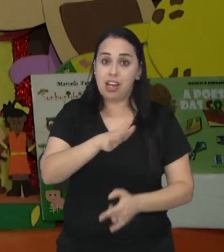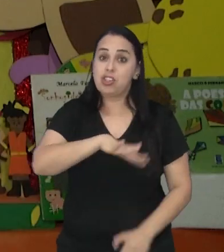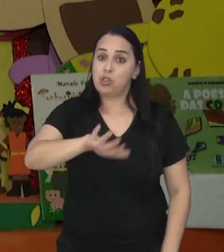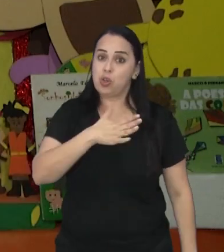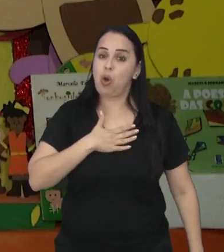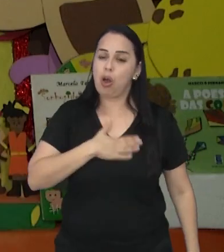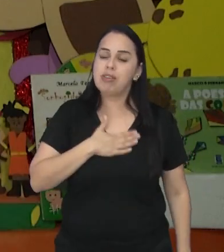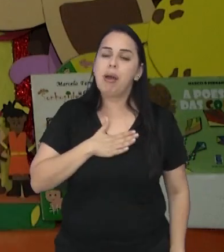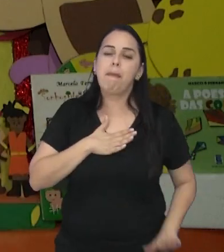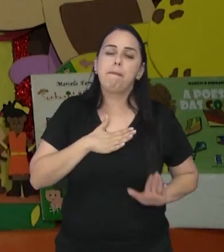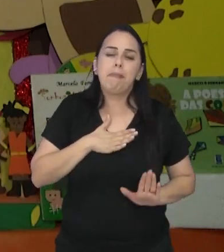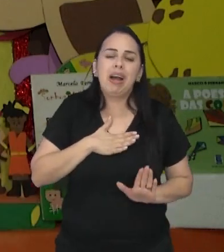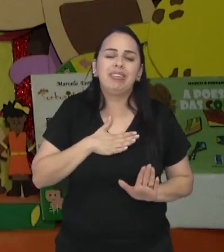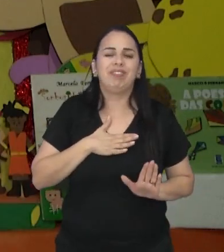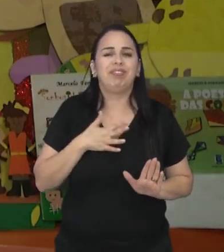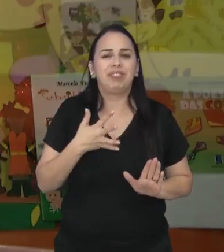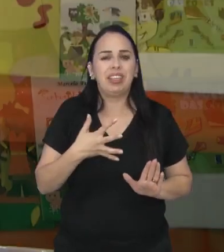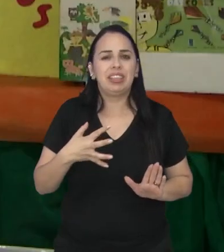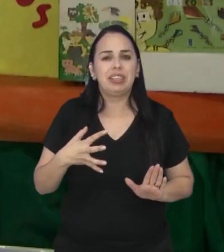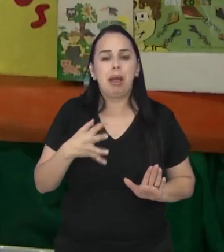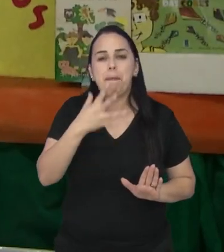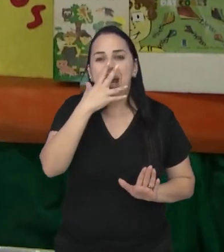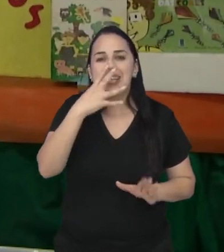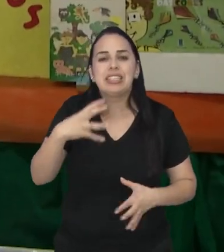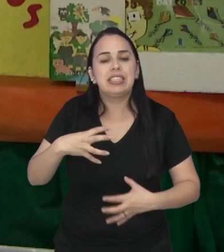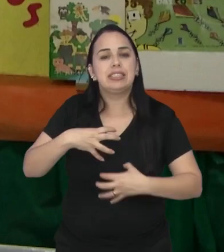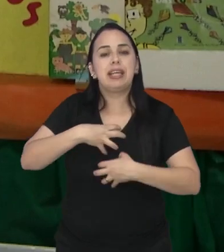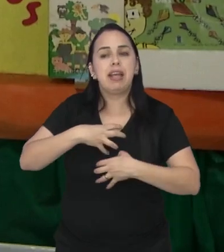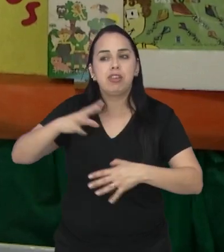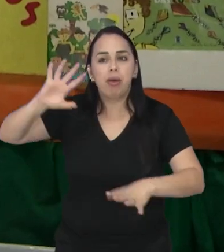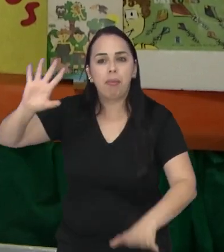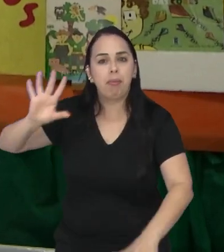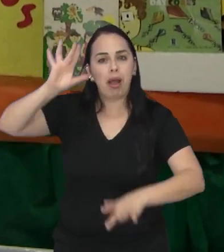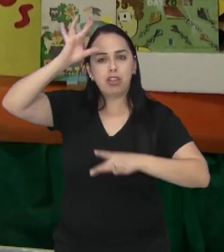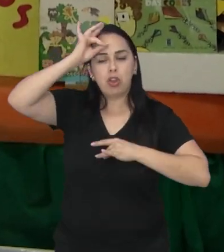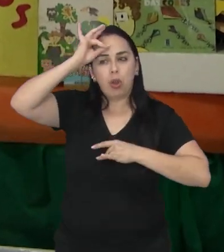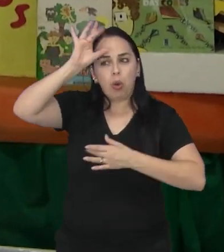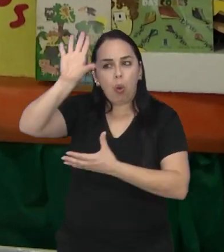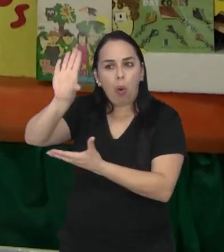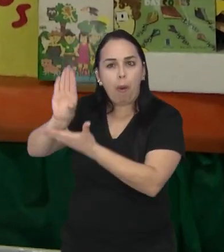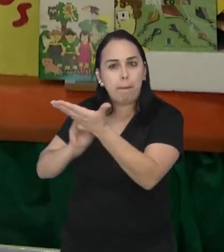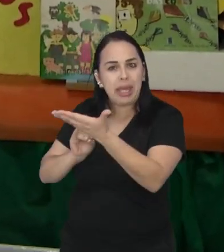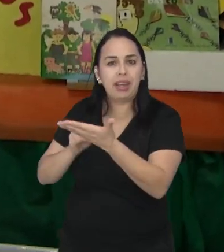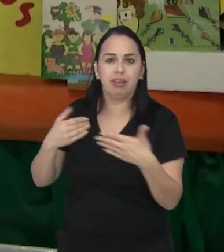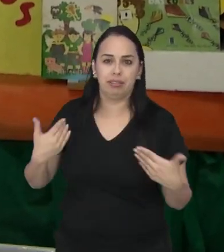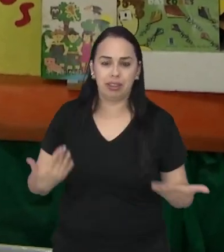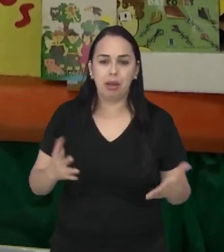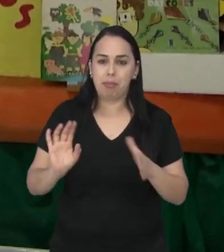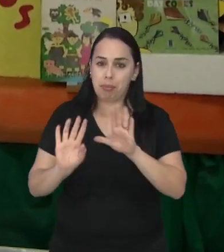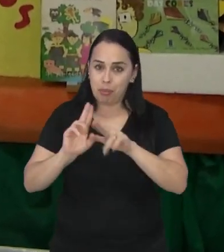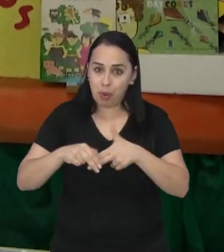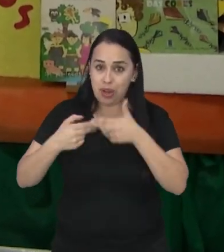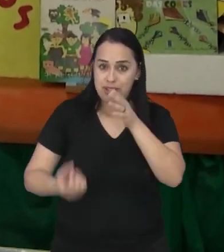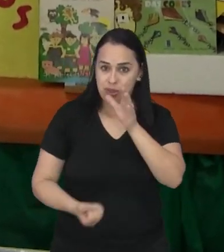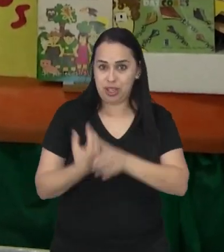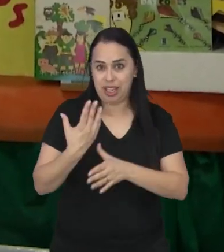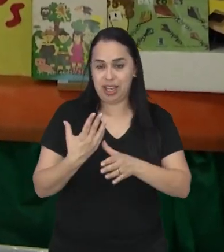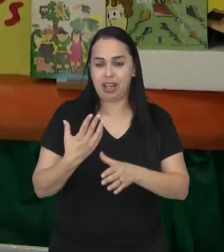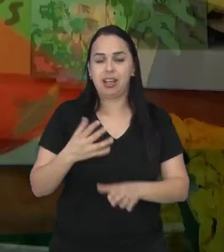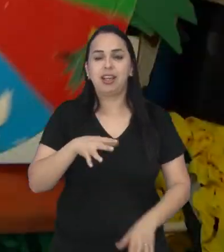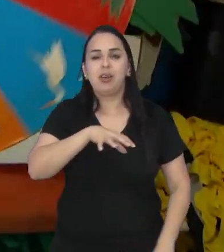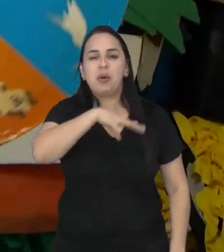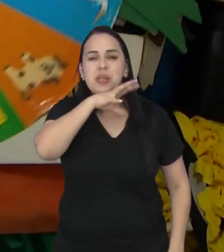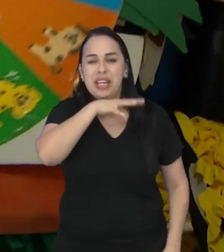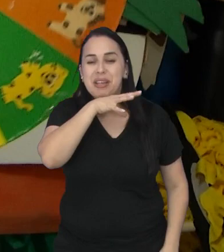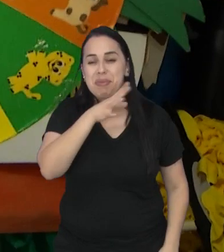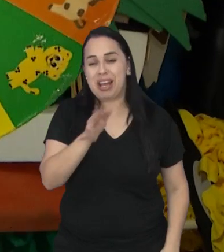eles vivem isso. Mas a criança vive o personagem, né? Ela traz para a vida dela. Então, quando a gente cria um personagem, no meu